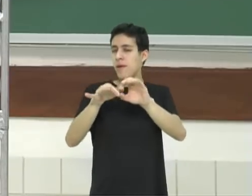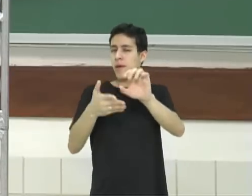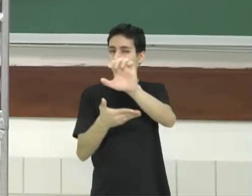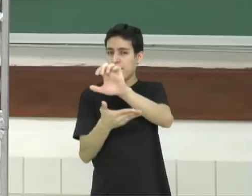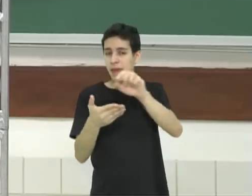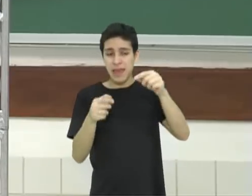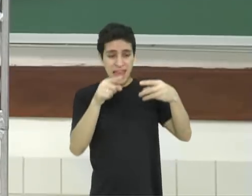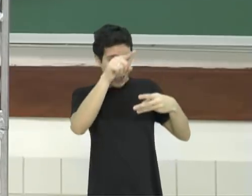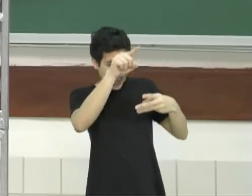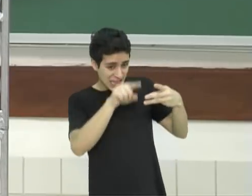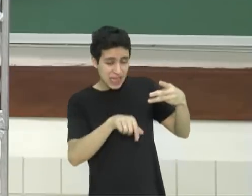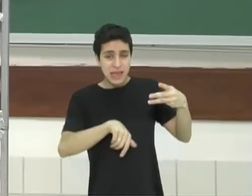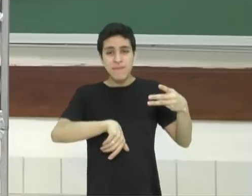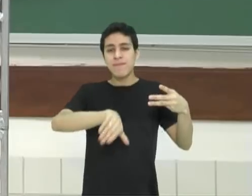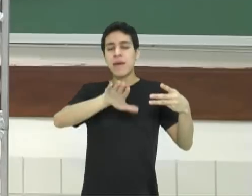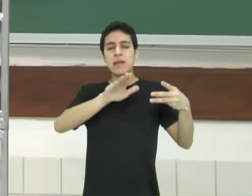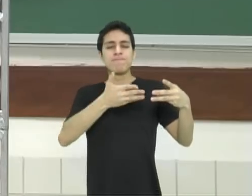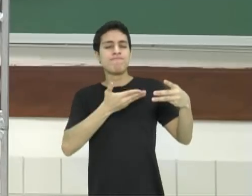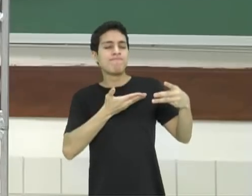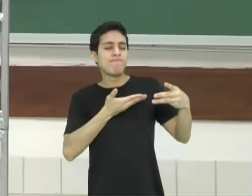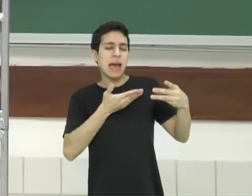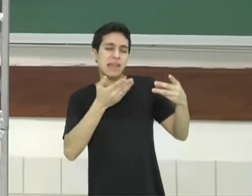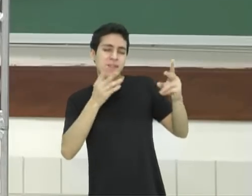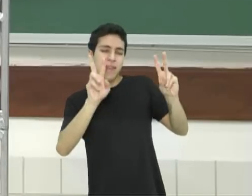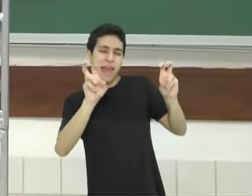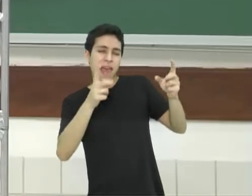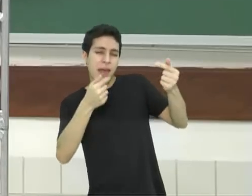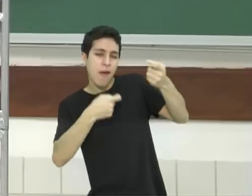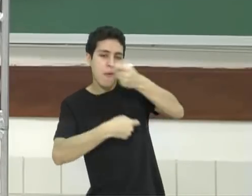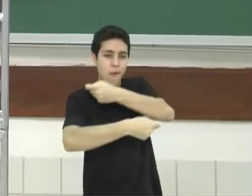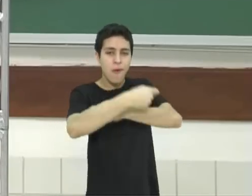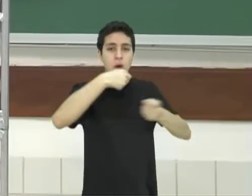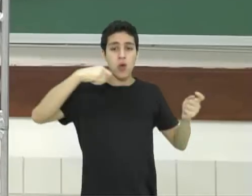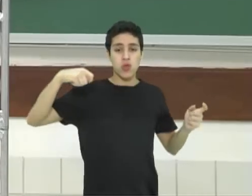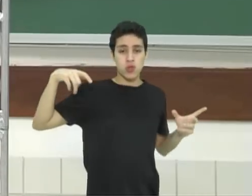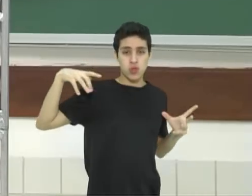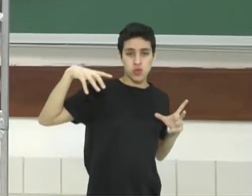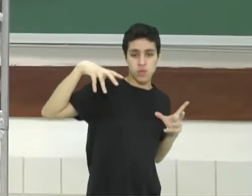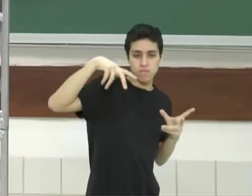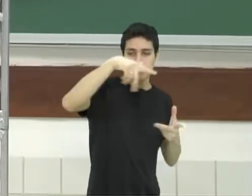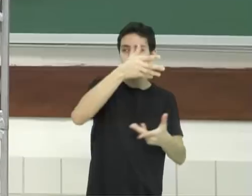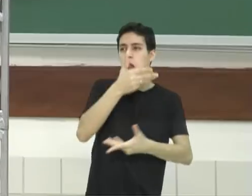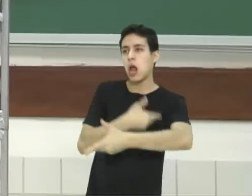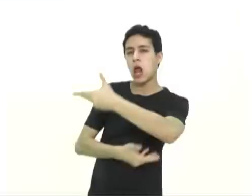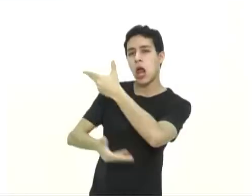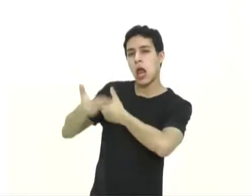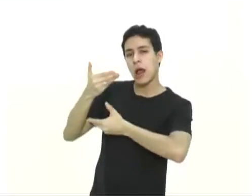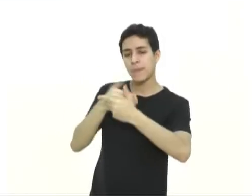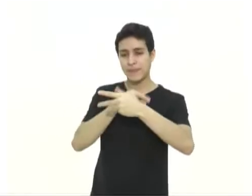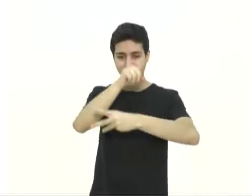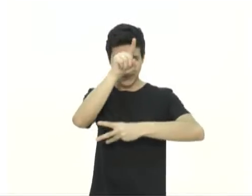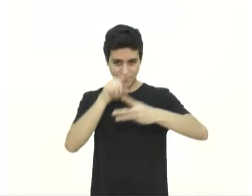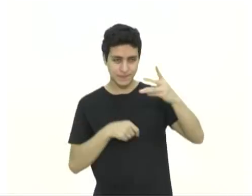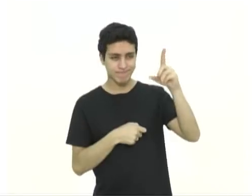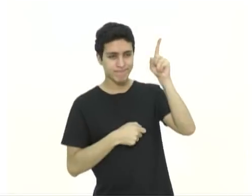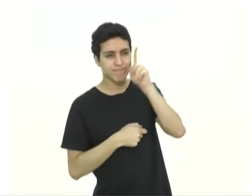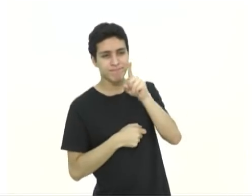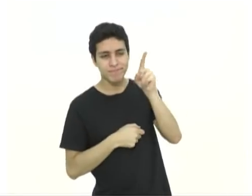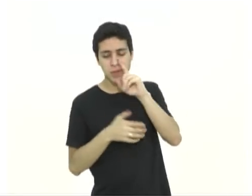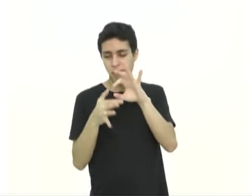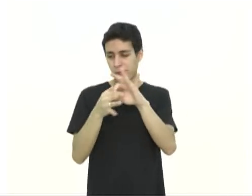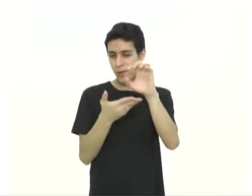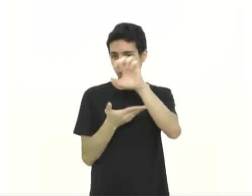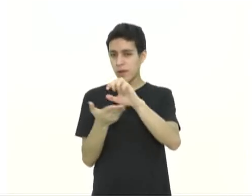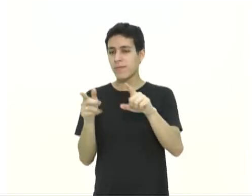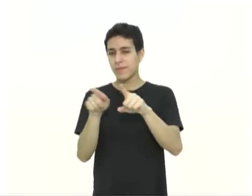os maiores parceiros comerciais, né, do mercado mundial. Aí, os Estados Unidos, a União Europeia e